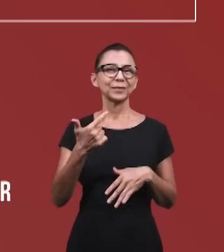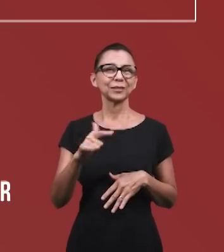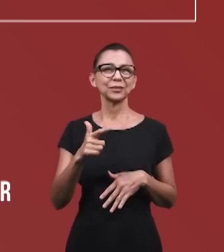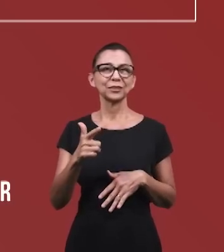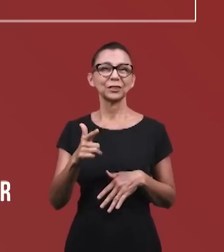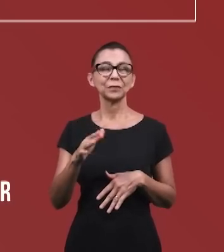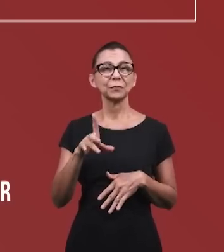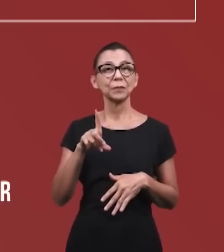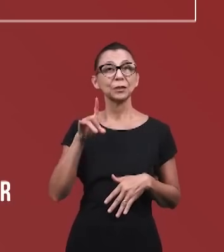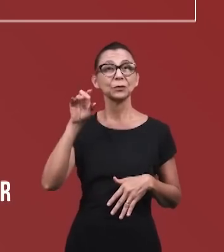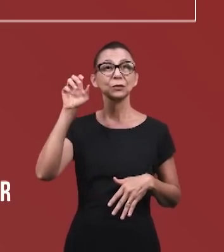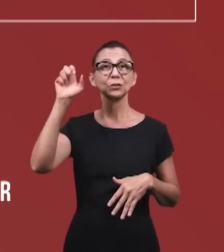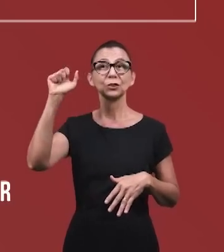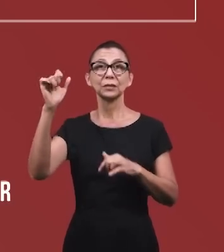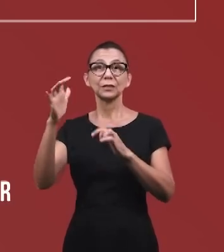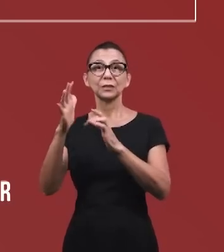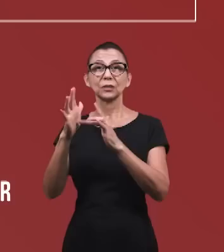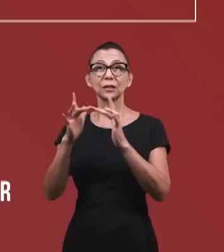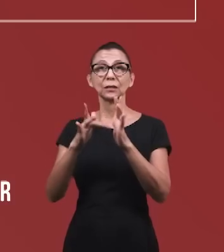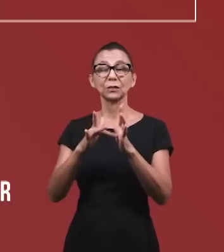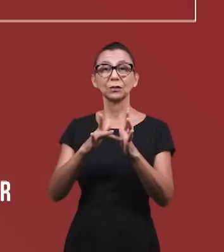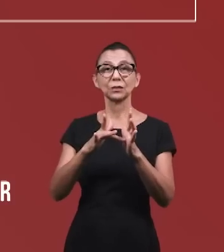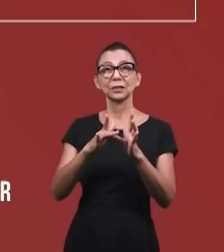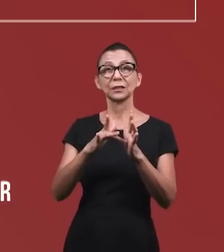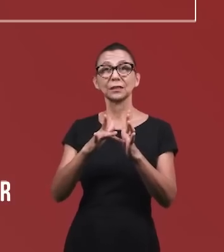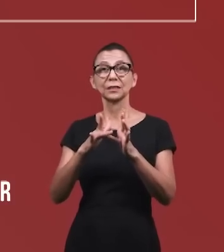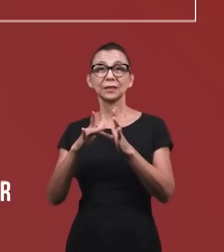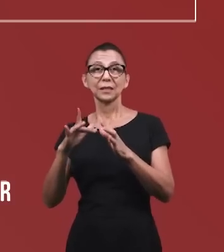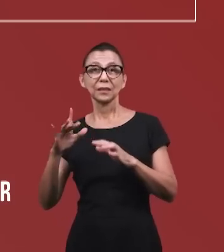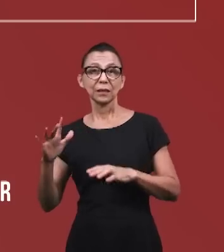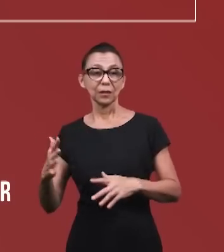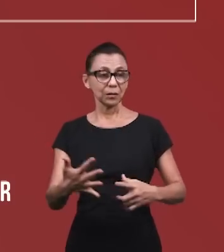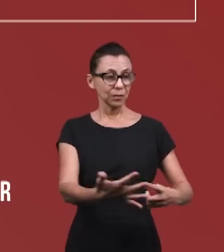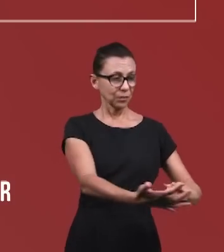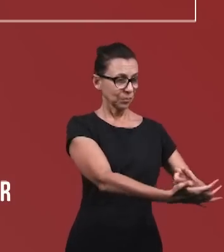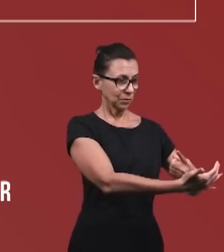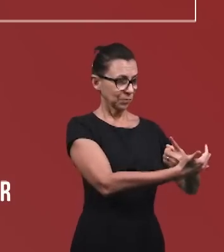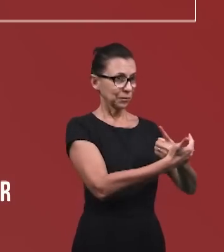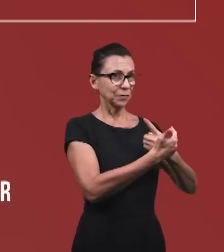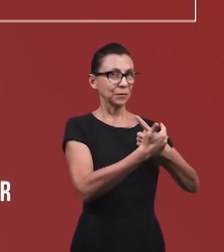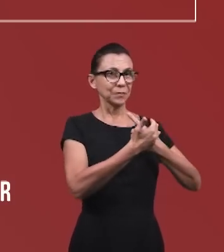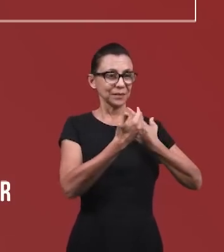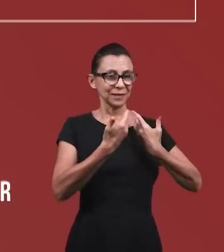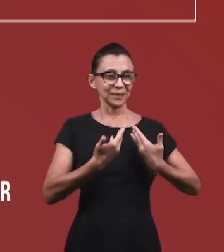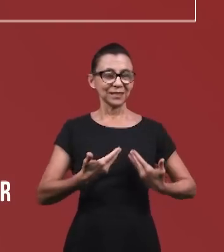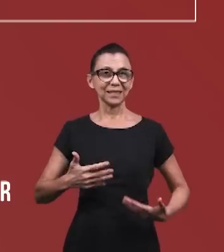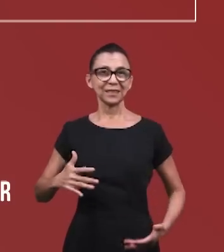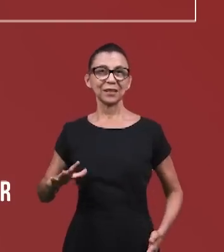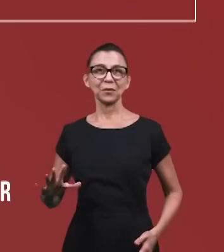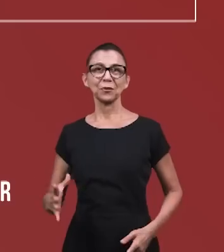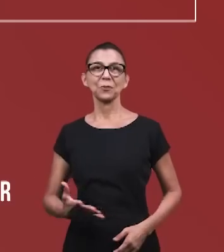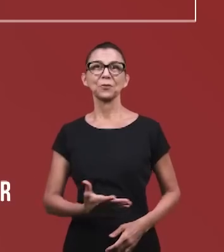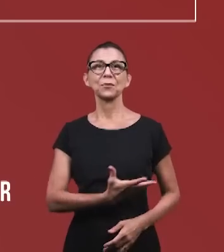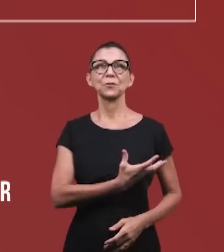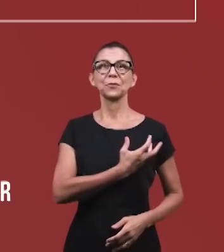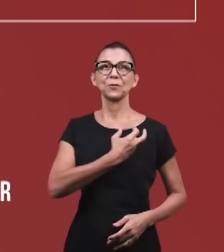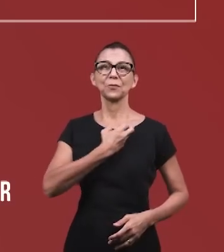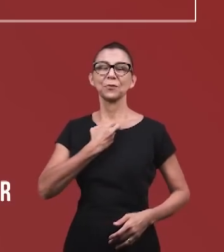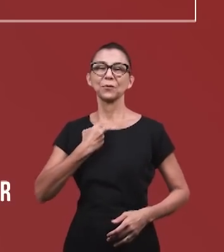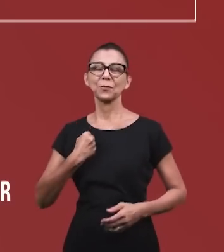vazia, Jesus Cristo transformou. Não tinha